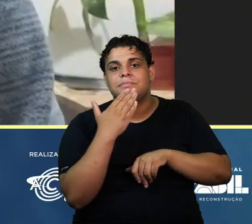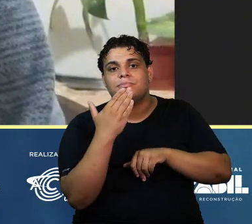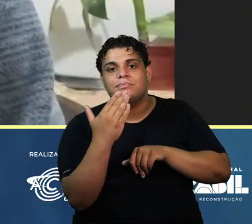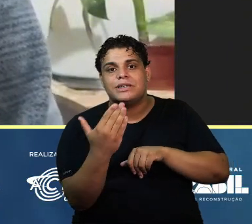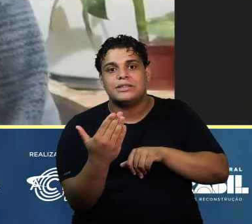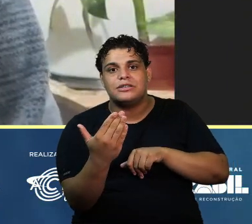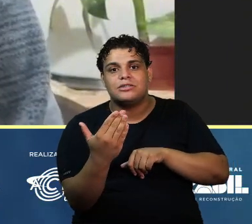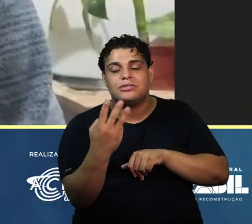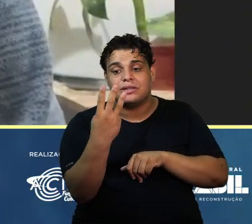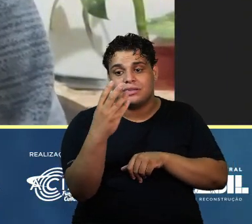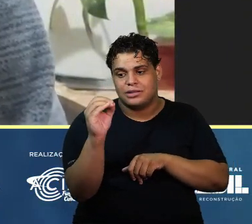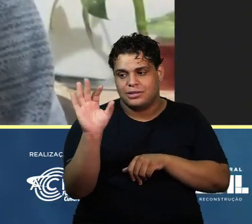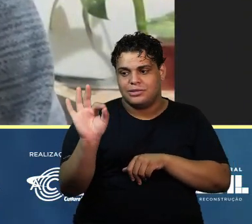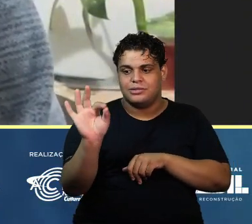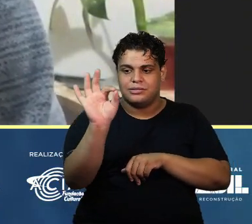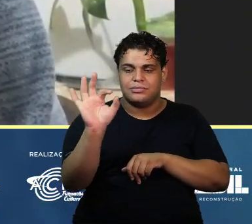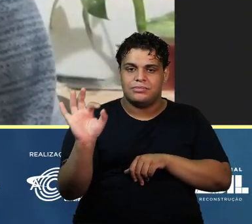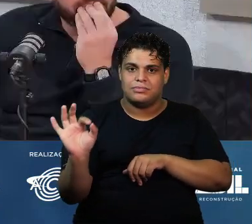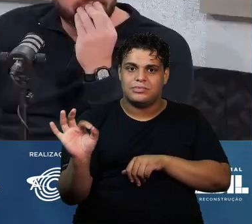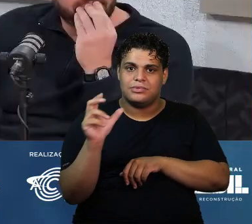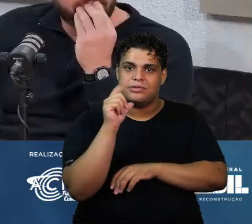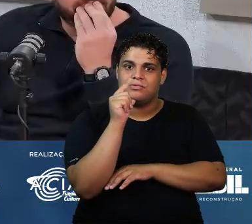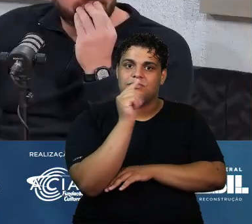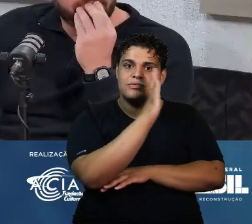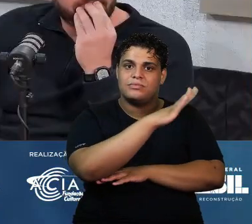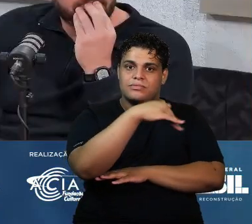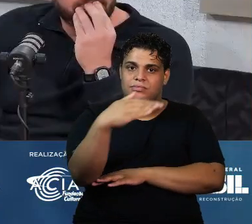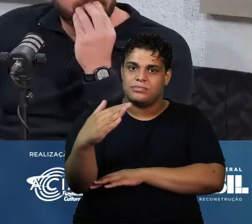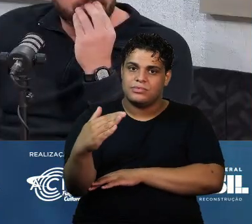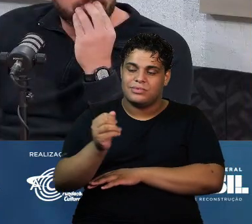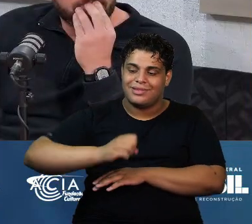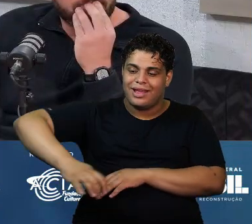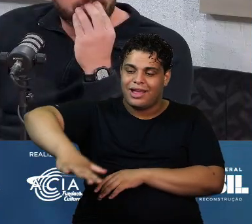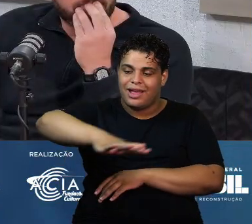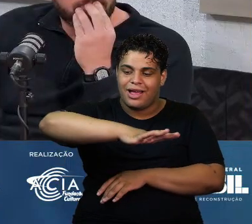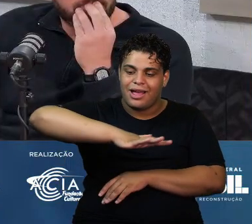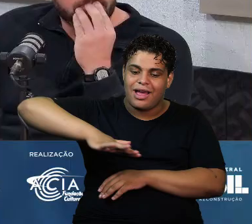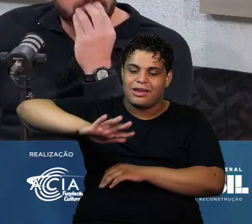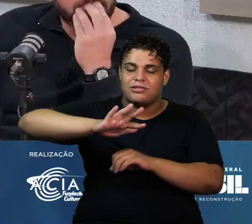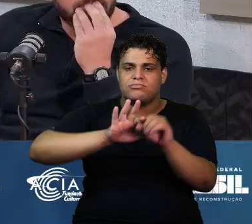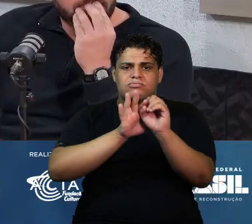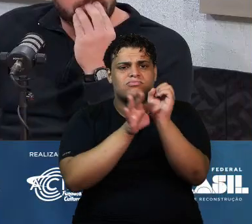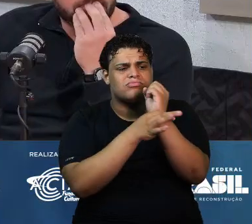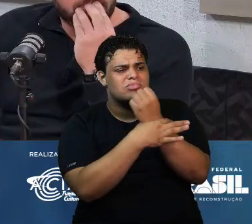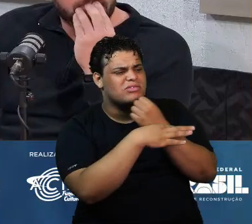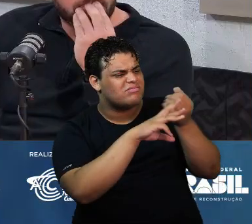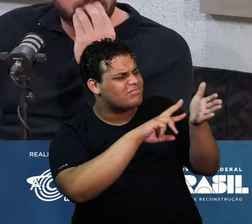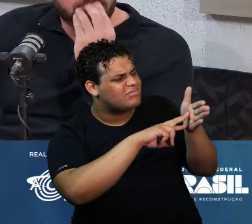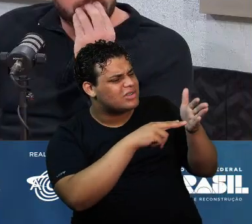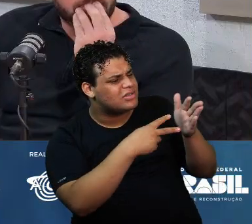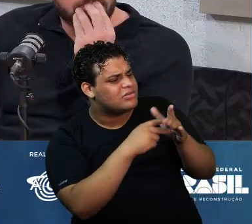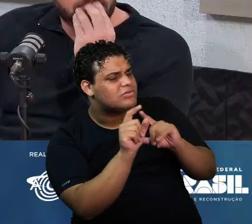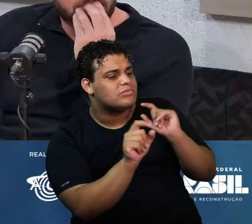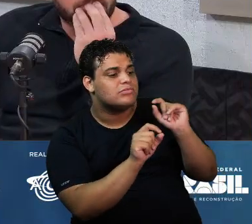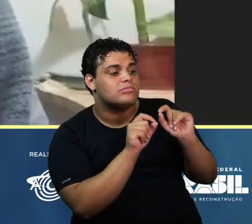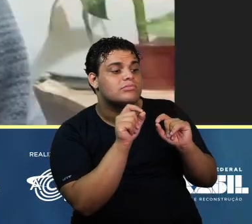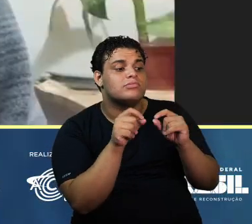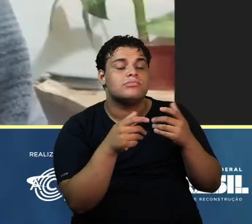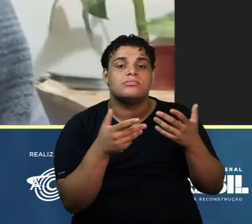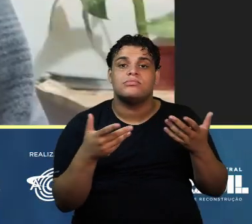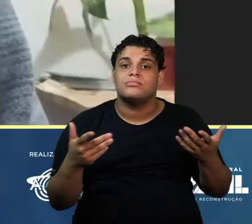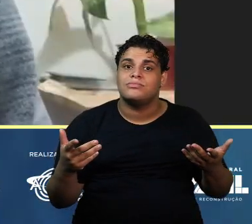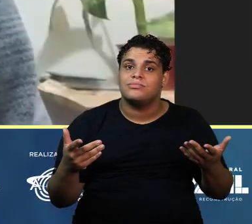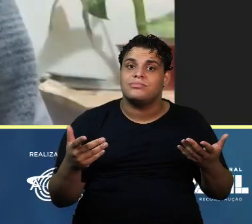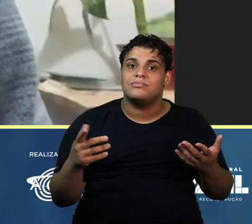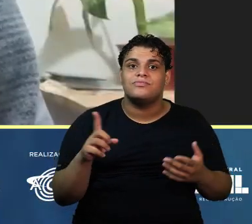solicitando que 30% do oceano seja área de proteção. O que isso quer dizer? Que a gente olhe